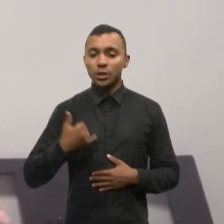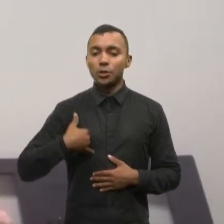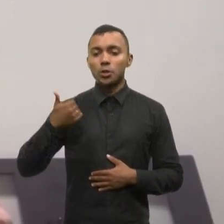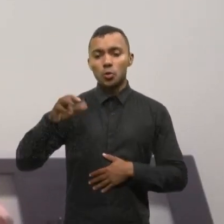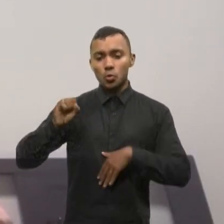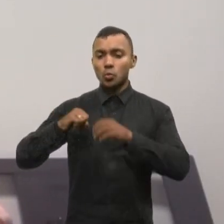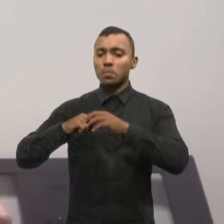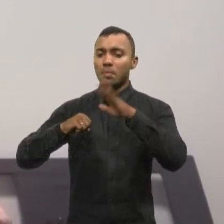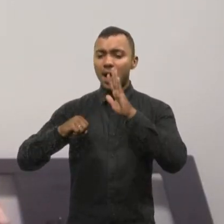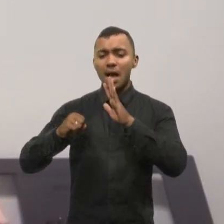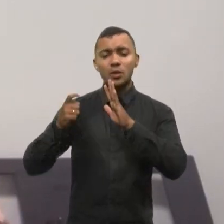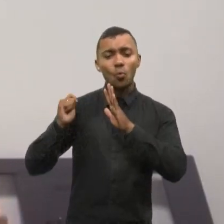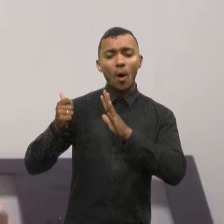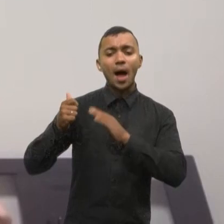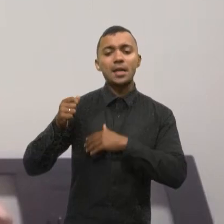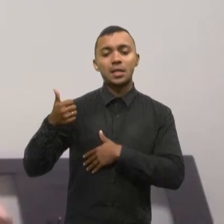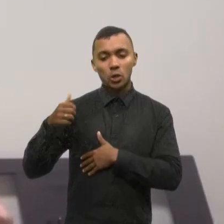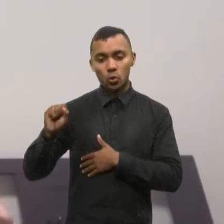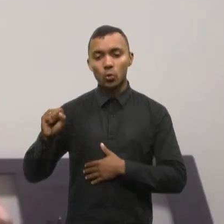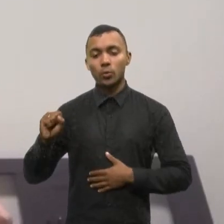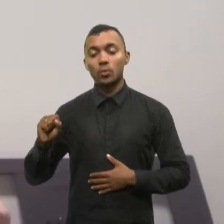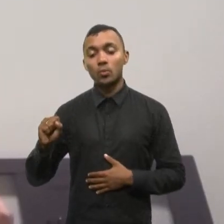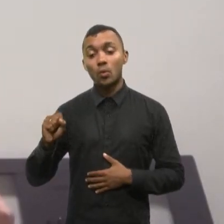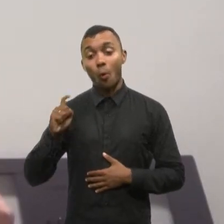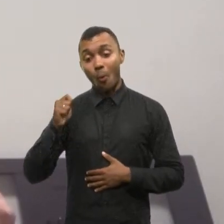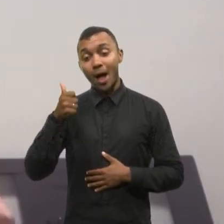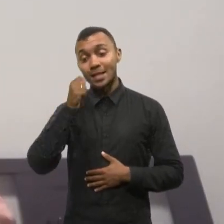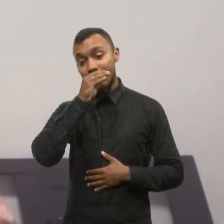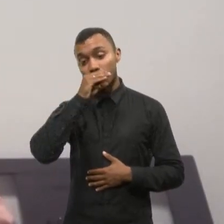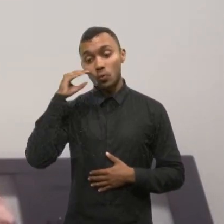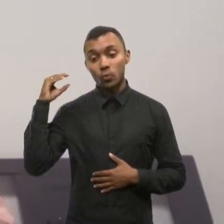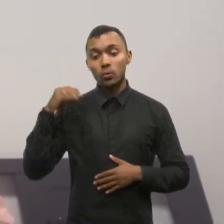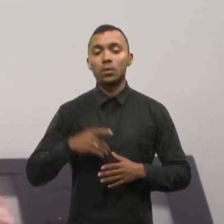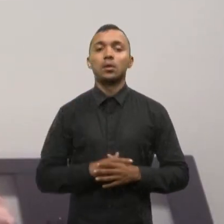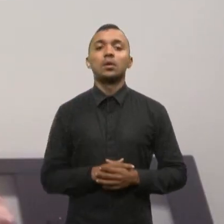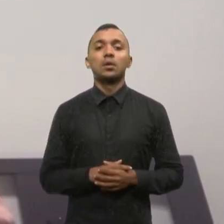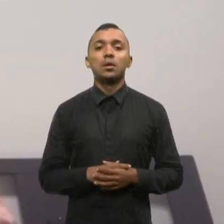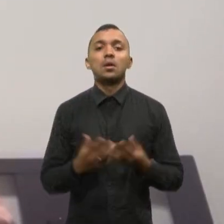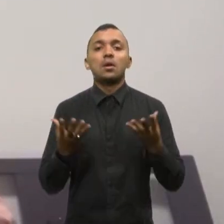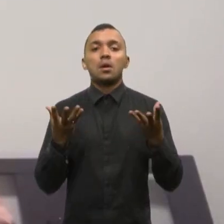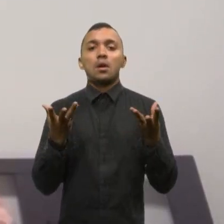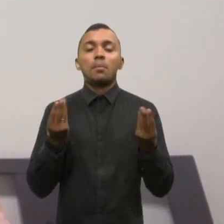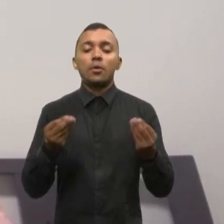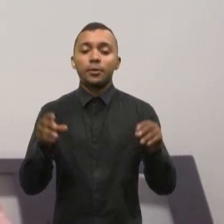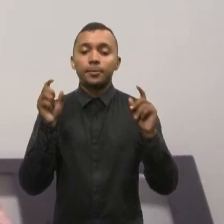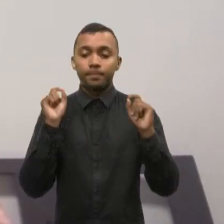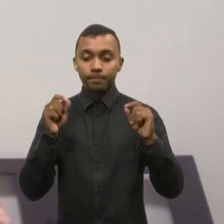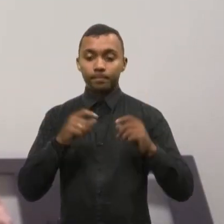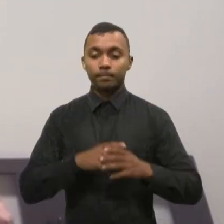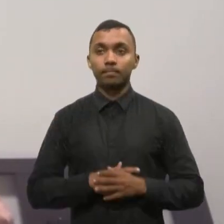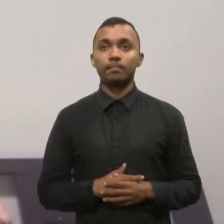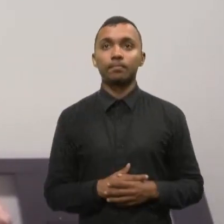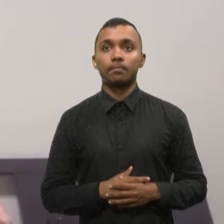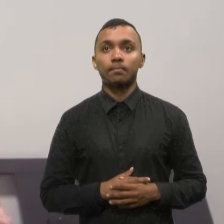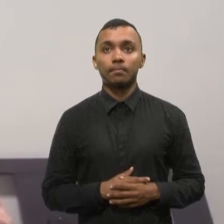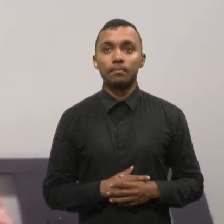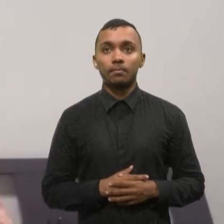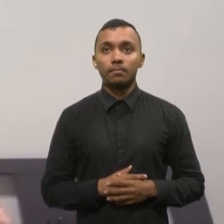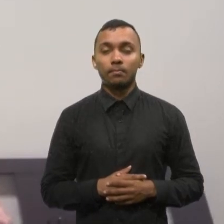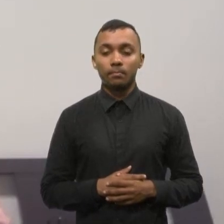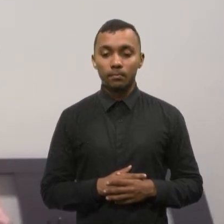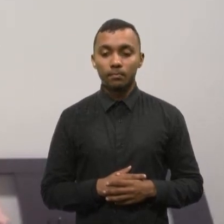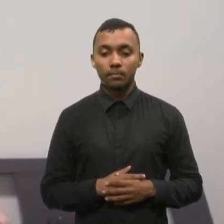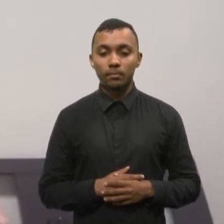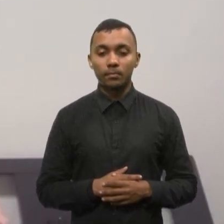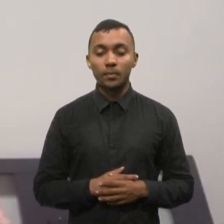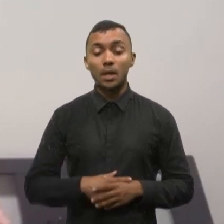próximos de completar 18 anos e entrar na vida adulta, existem muitas questões, geralmente, de ordem